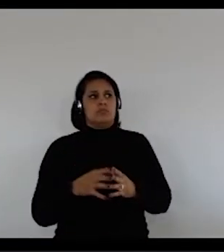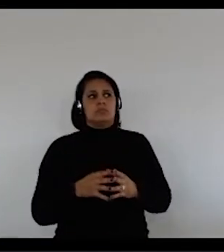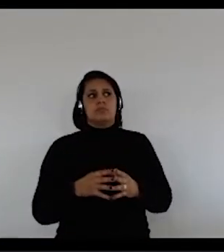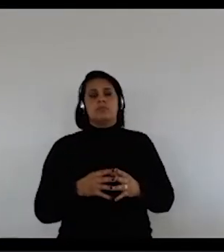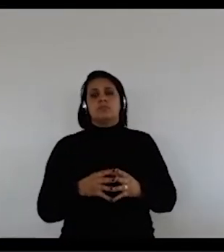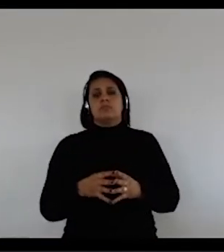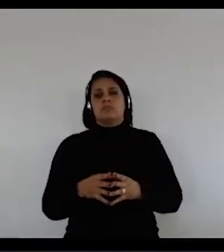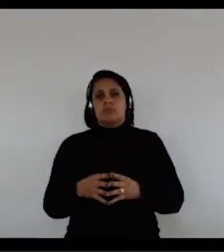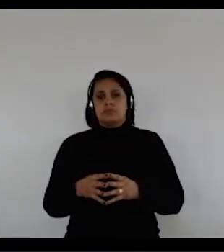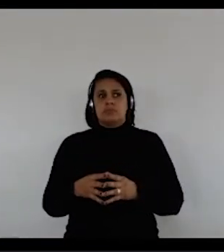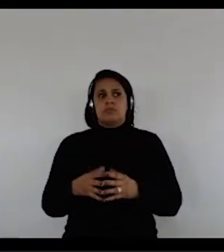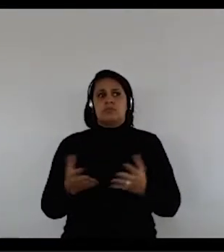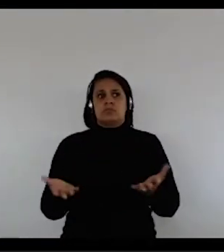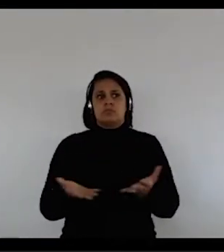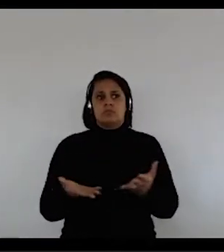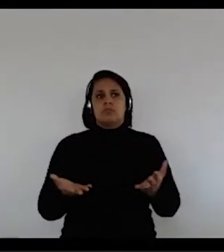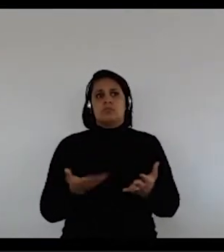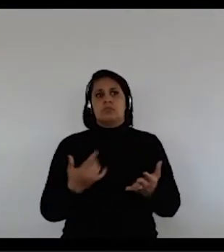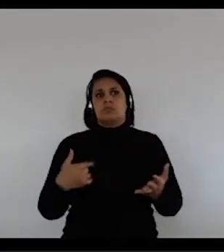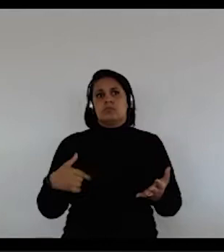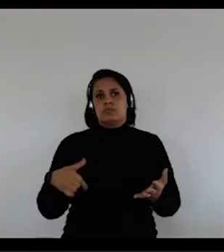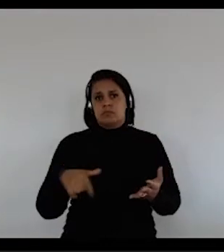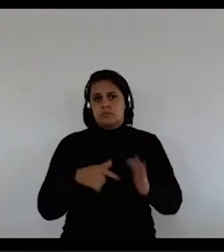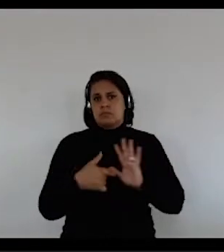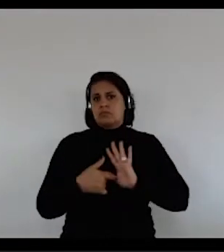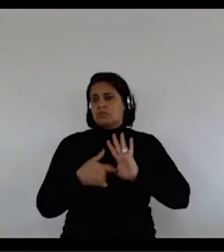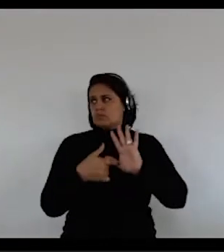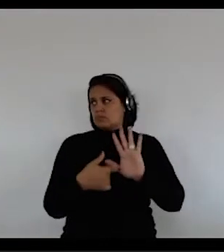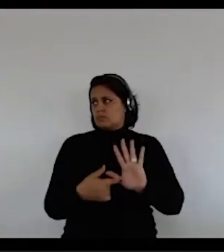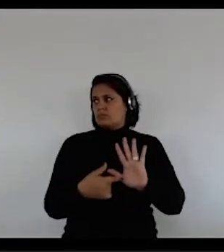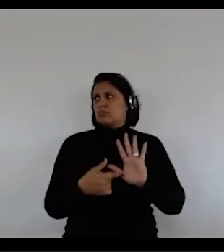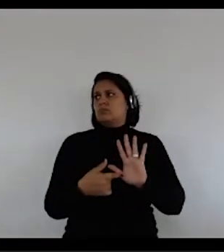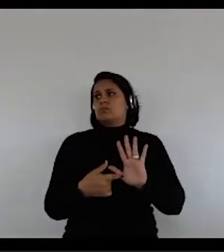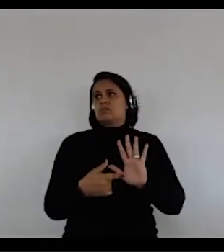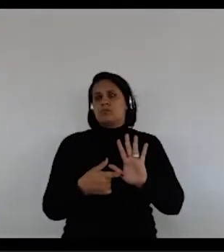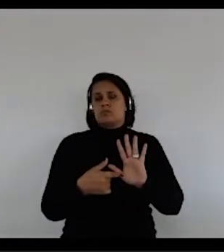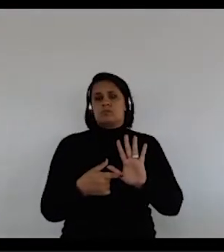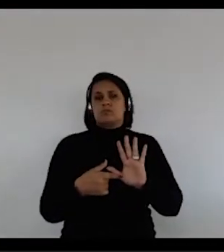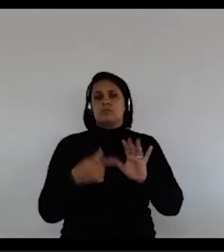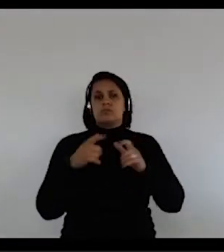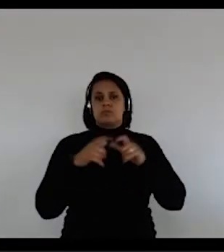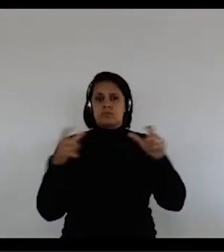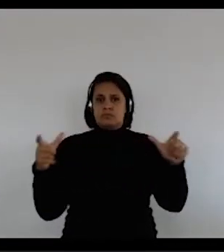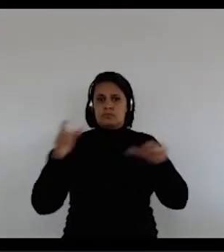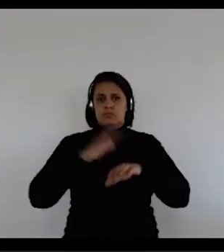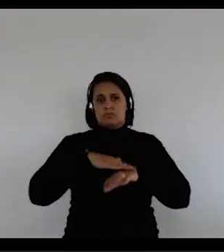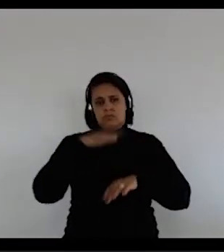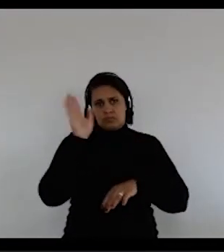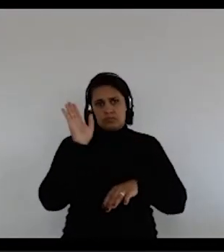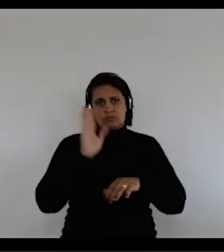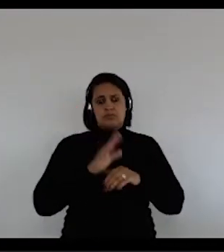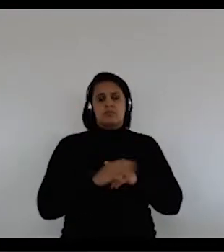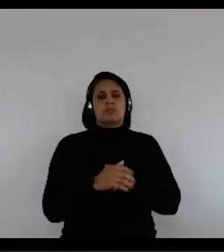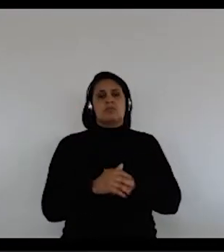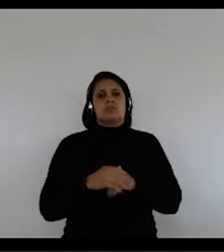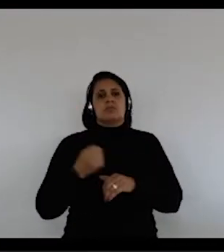estão agora se apresentando, que aumentem ainda muito mais o